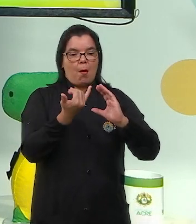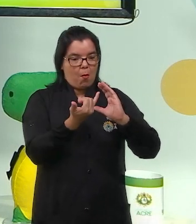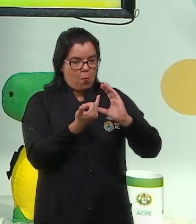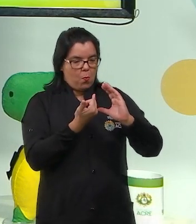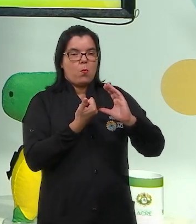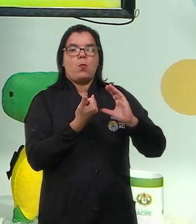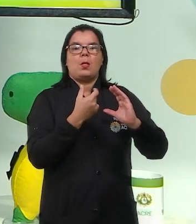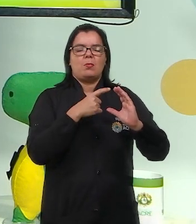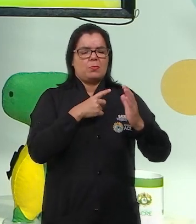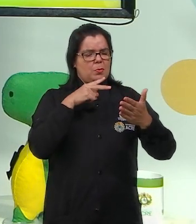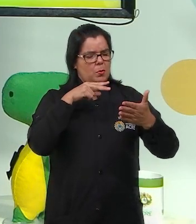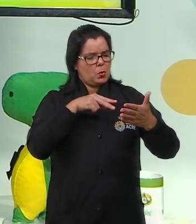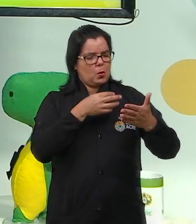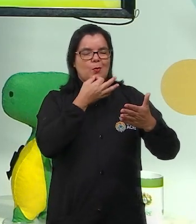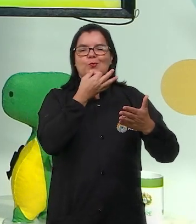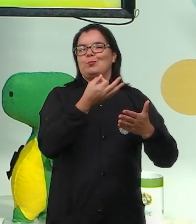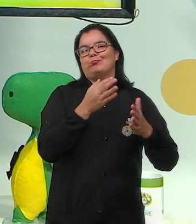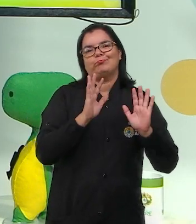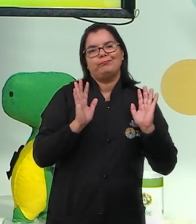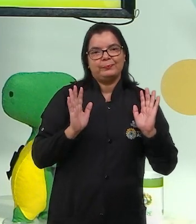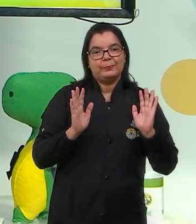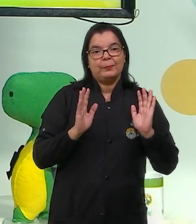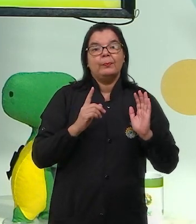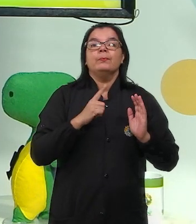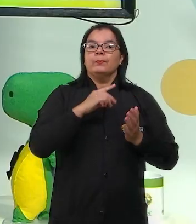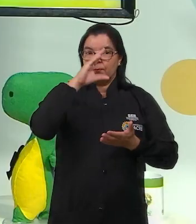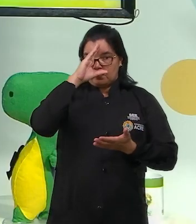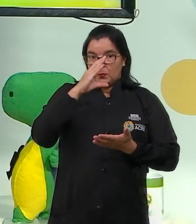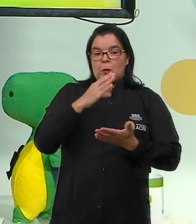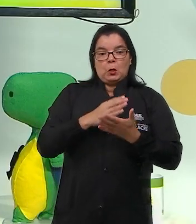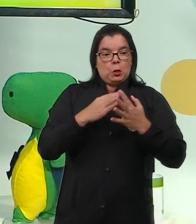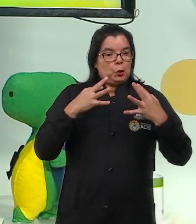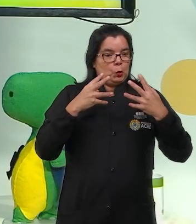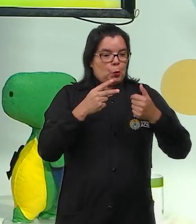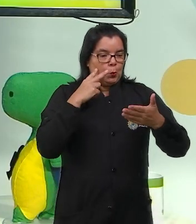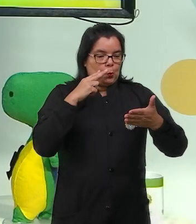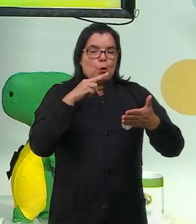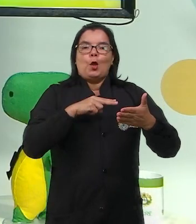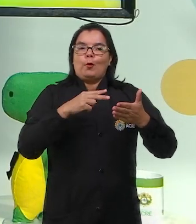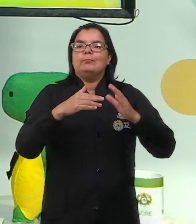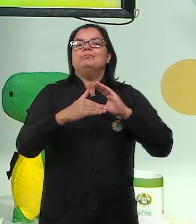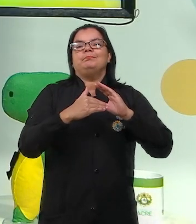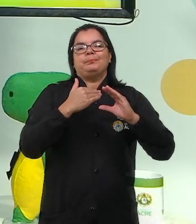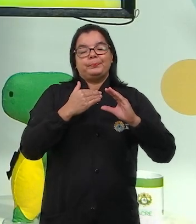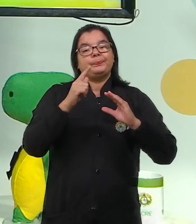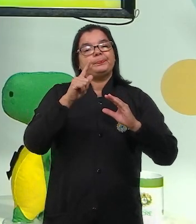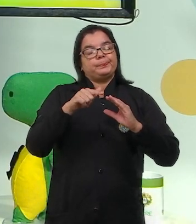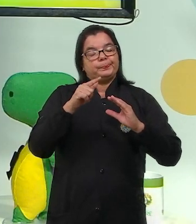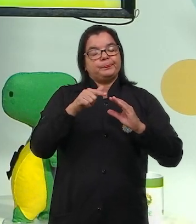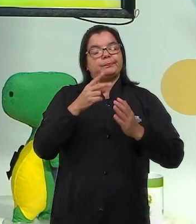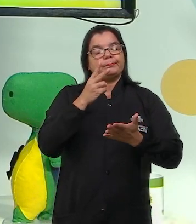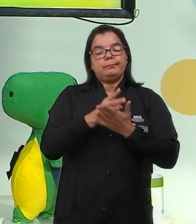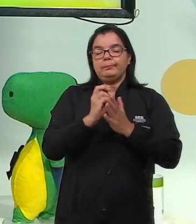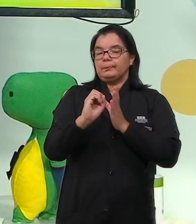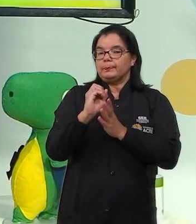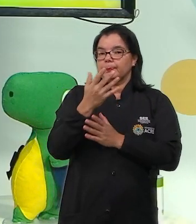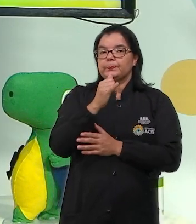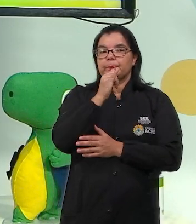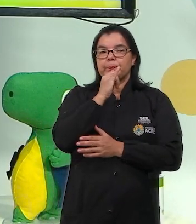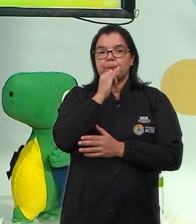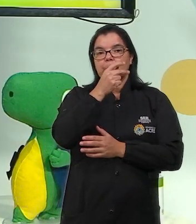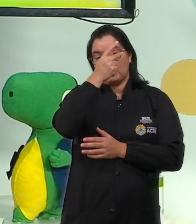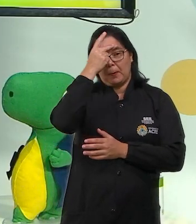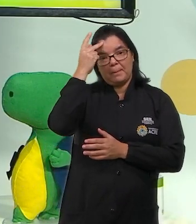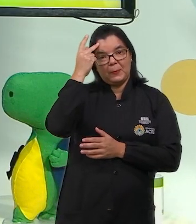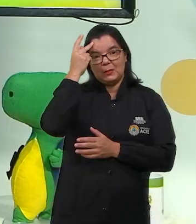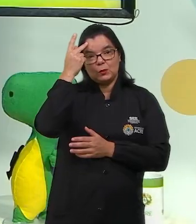ela tem esse olhar crítico, então ela acredita em tudo que recebe. Isso é muito recorrente, por exemplo, com pessoas